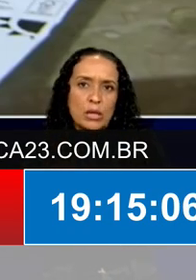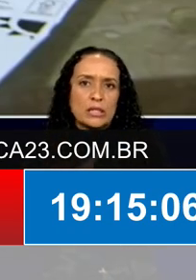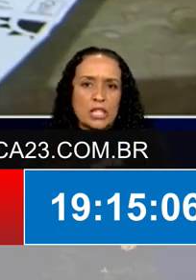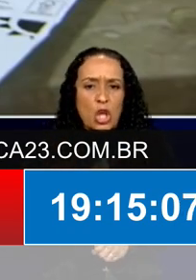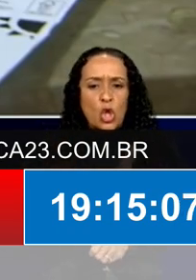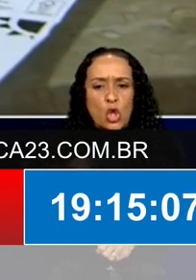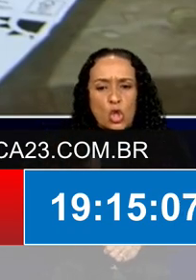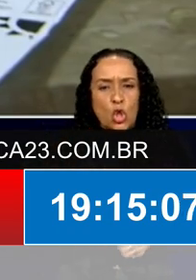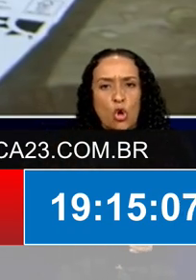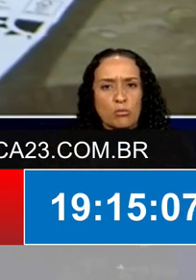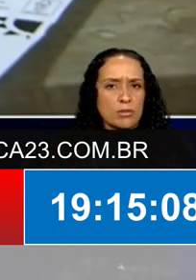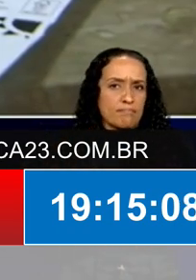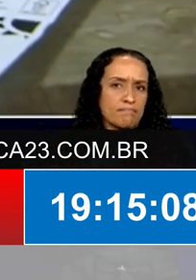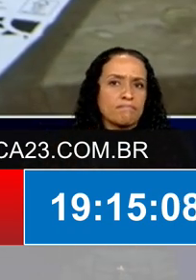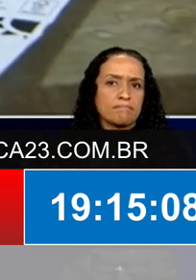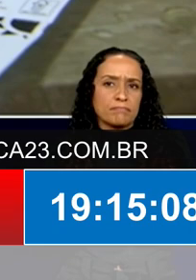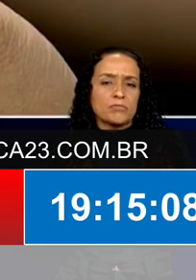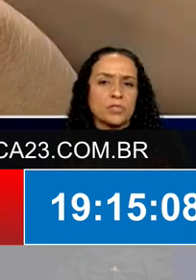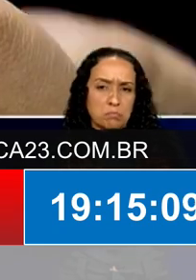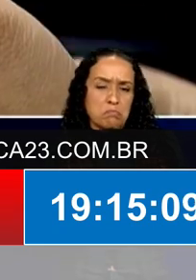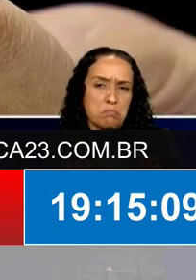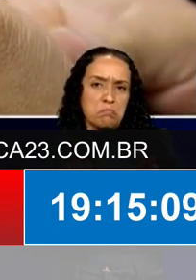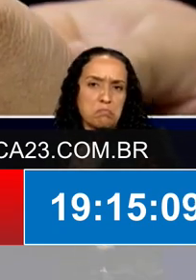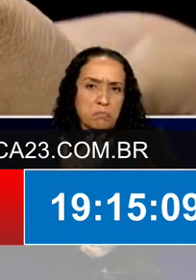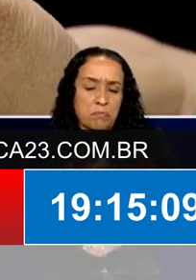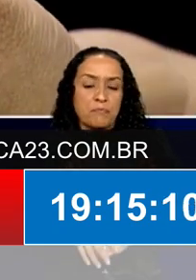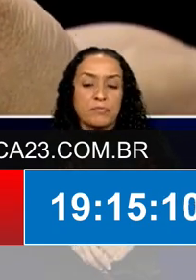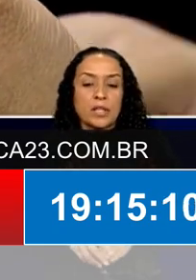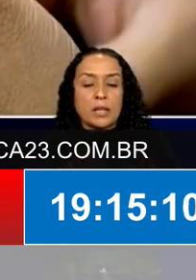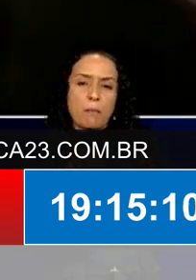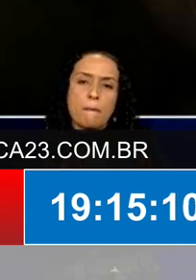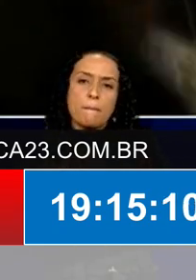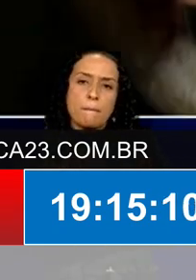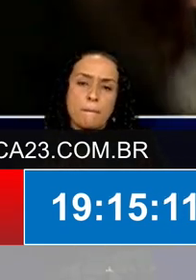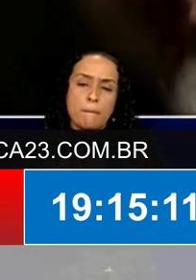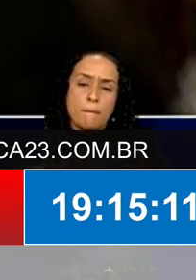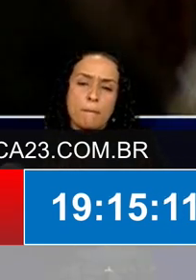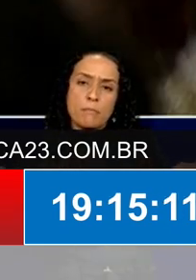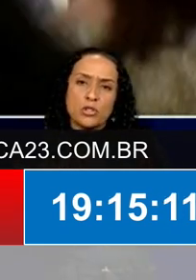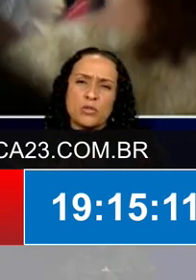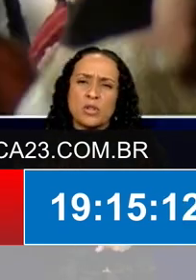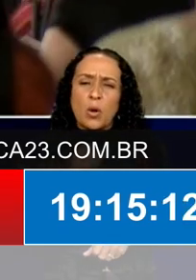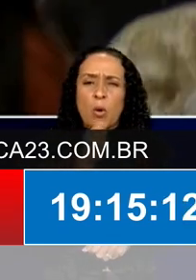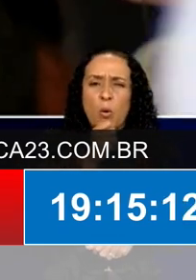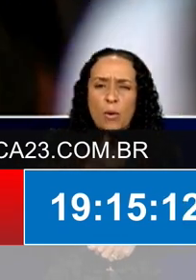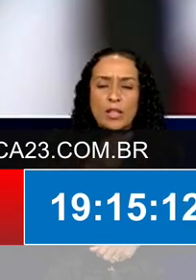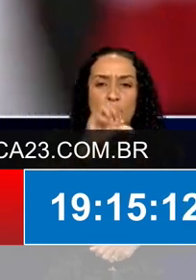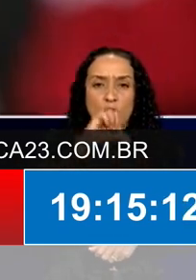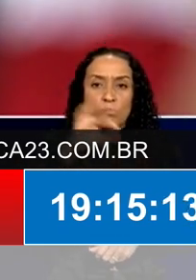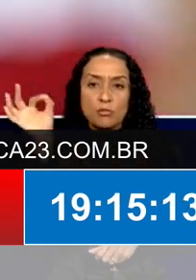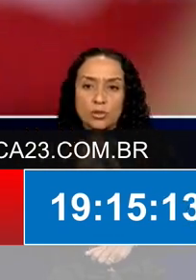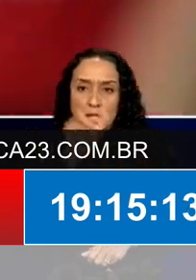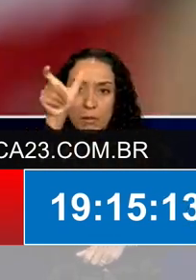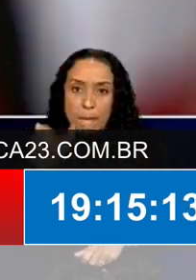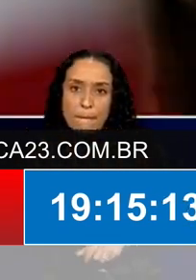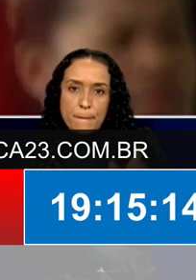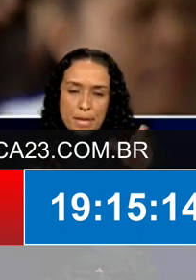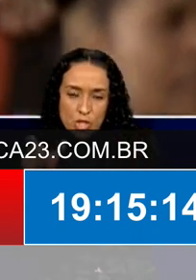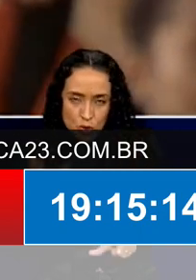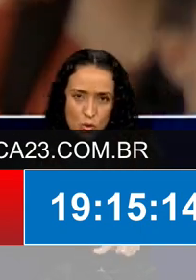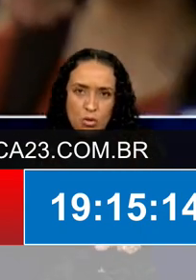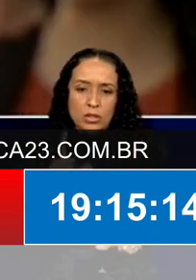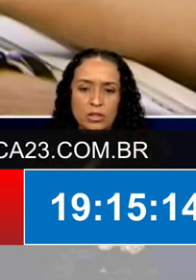nome sujo foram beneficiadas. Além disso, o programa permite 9% de pessoas que estão ali